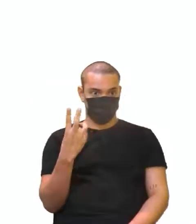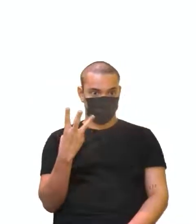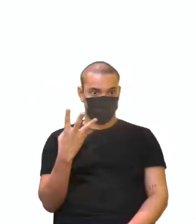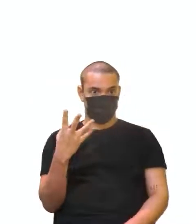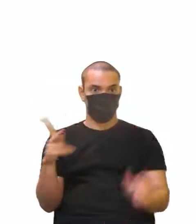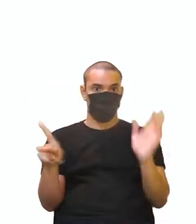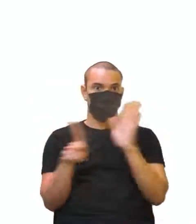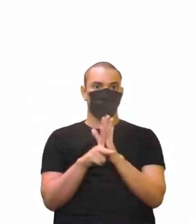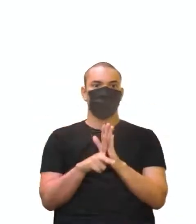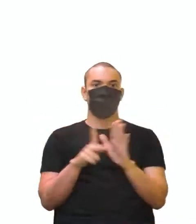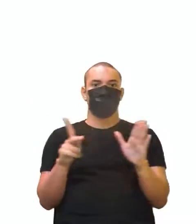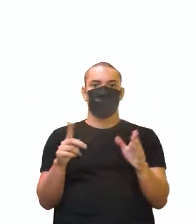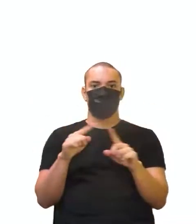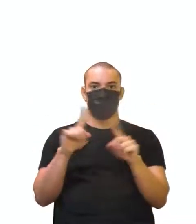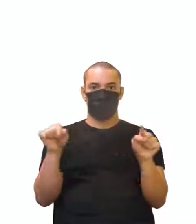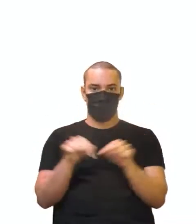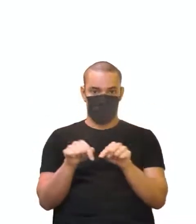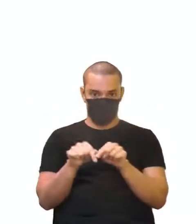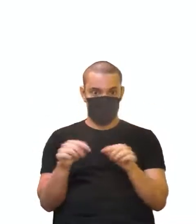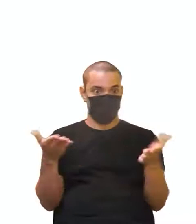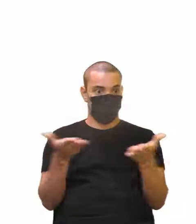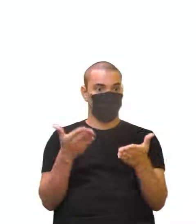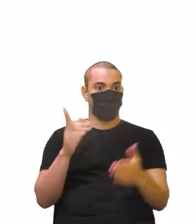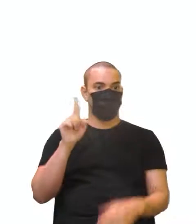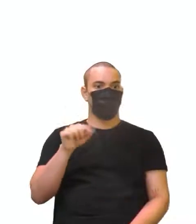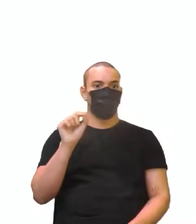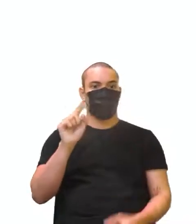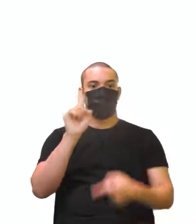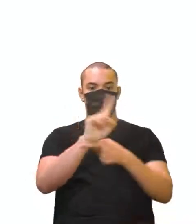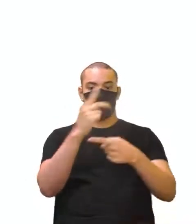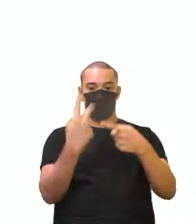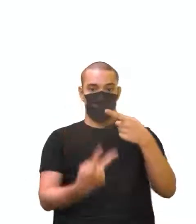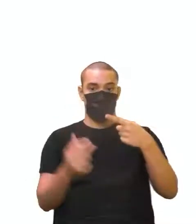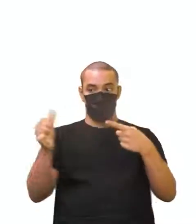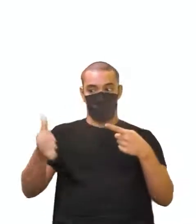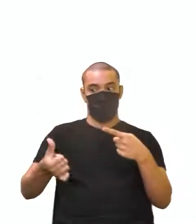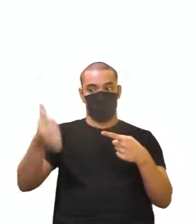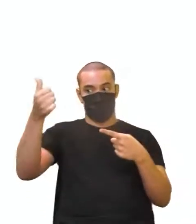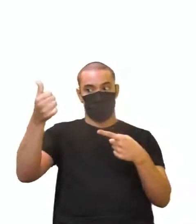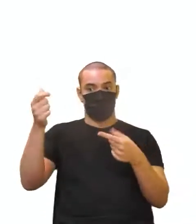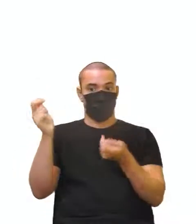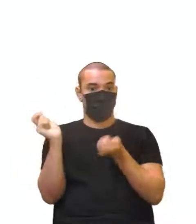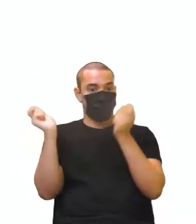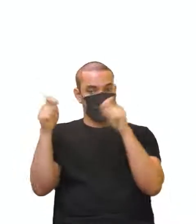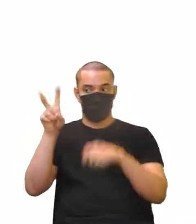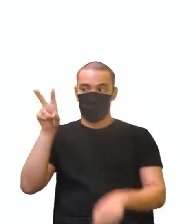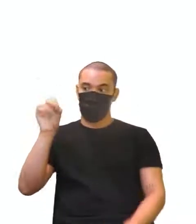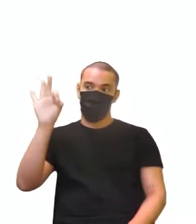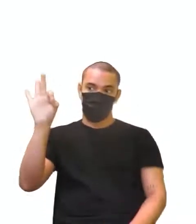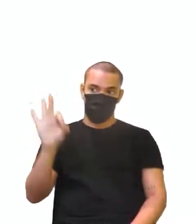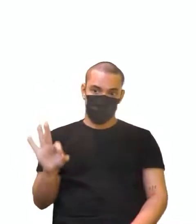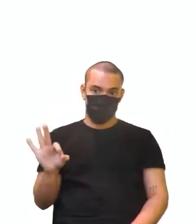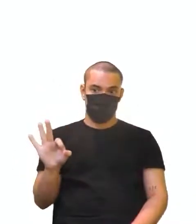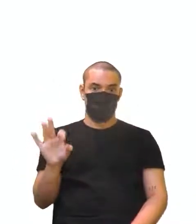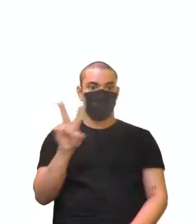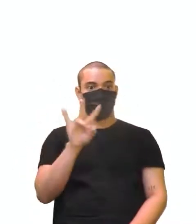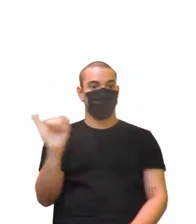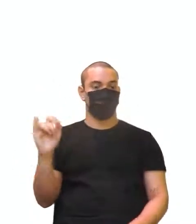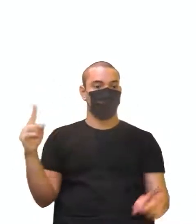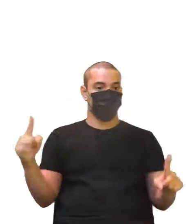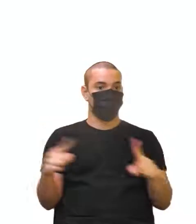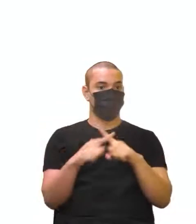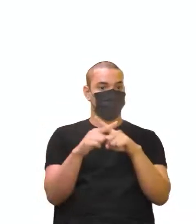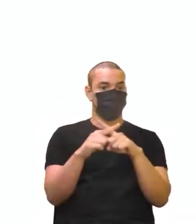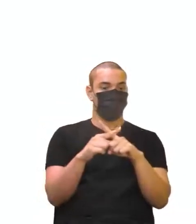dado lá. Você vai pegar o meio da primeira gestação, que é a possibilidade, que é os 50%, e vai